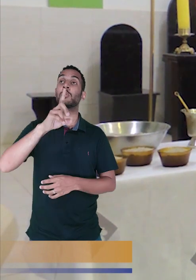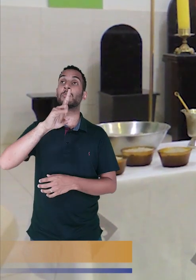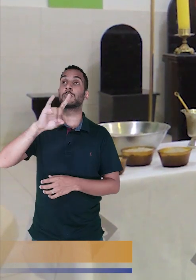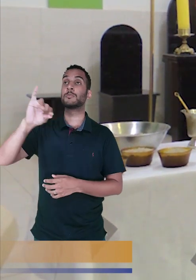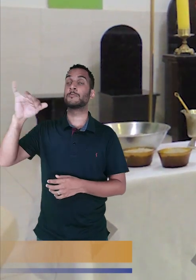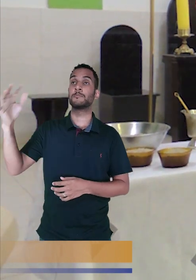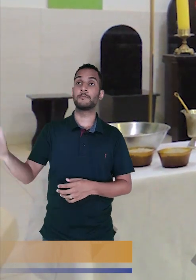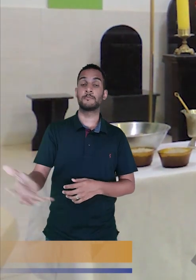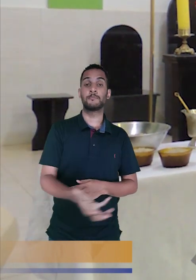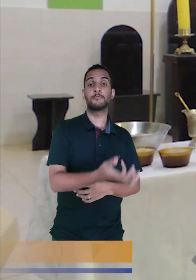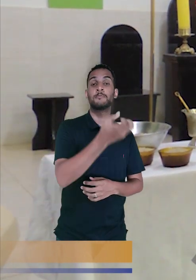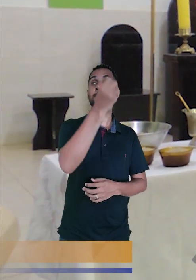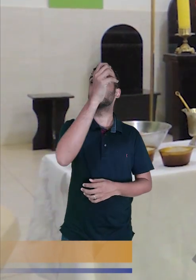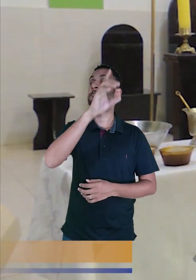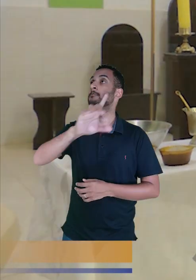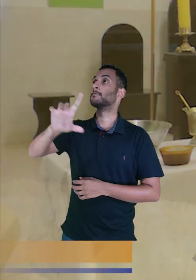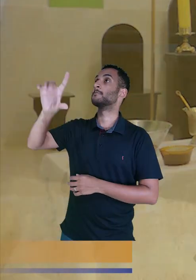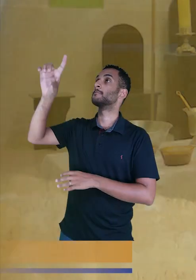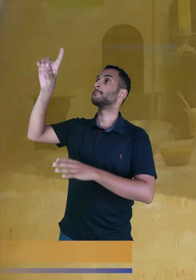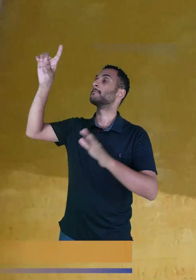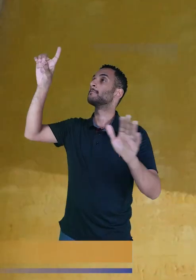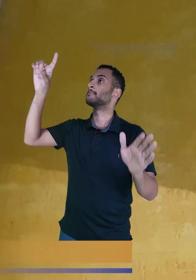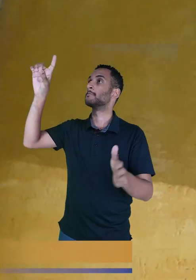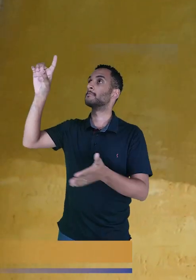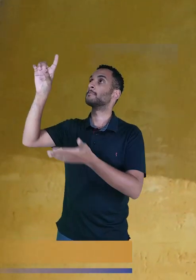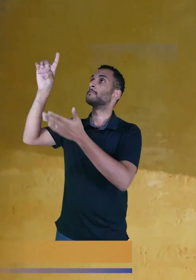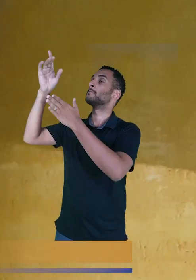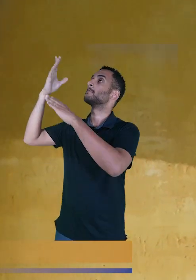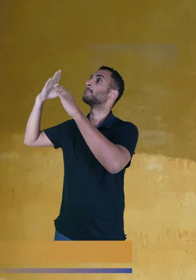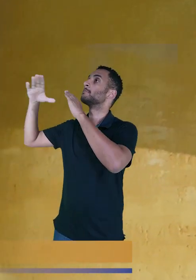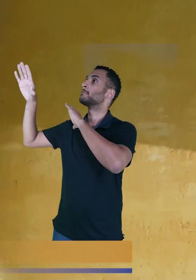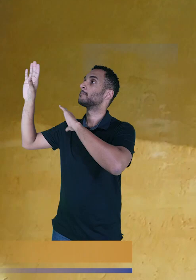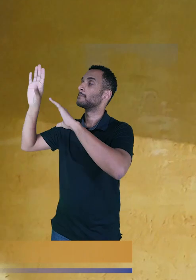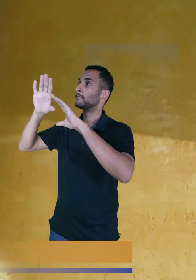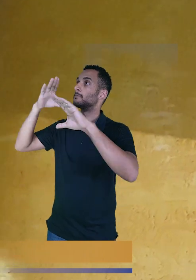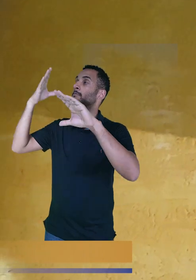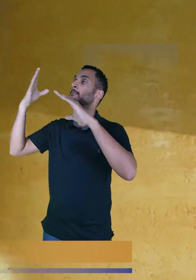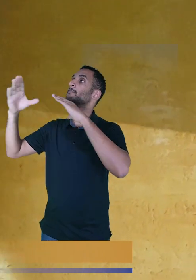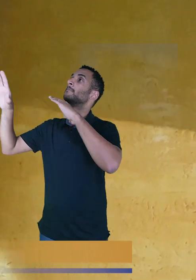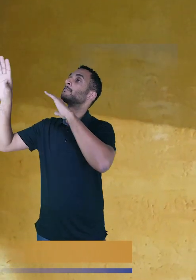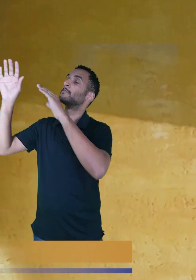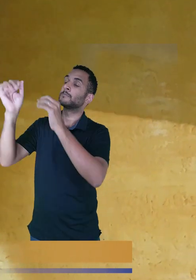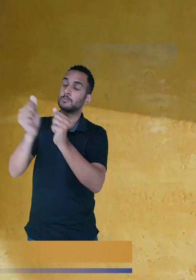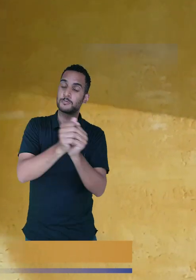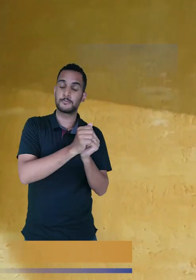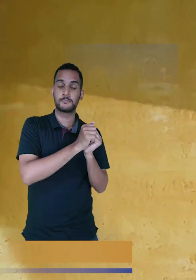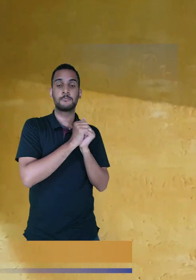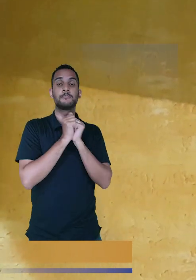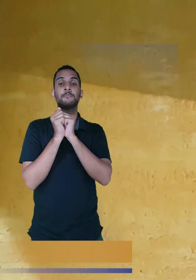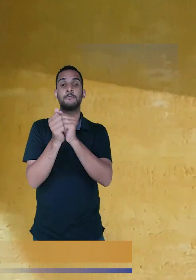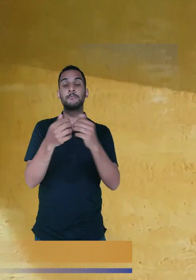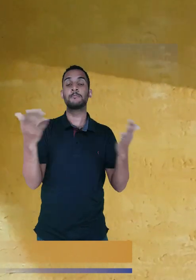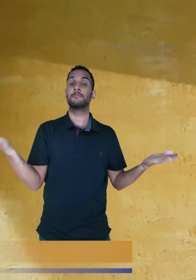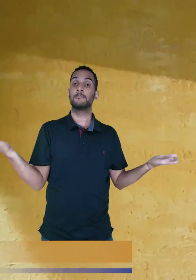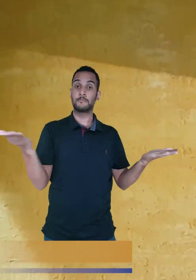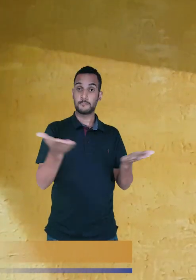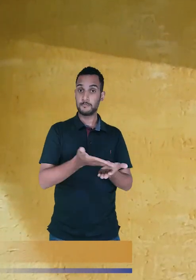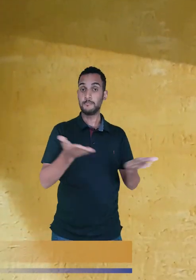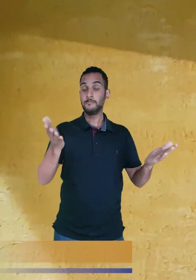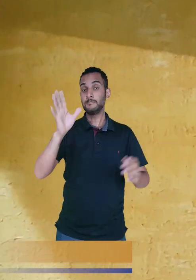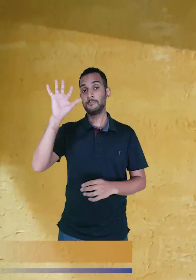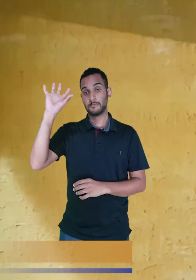o dia da salvação. Ao Pai voltemos,